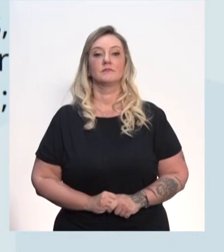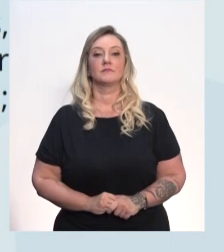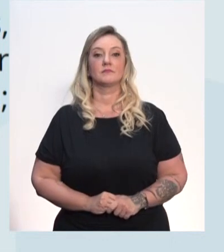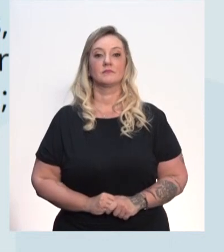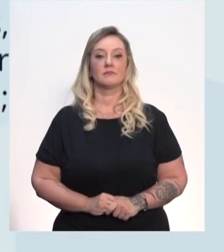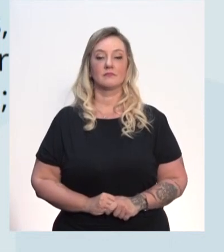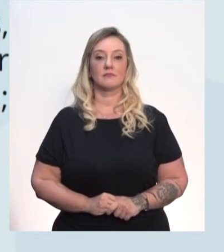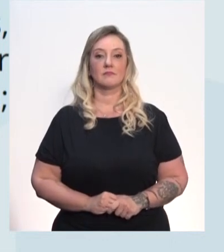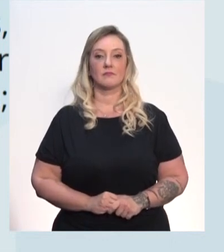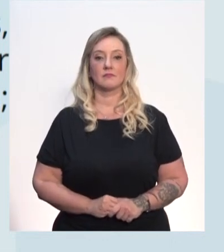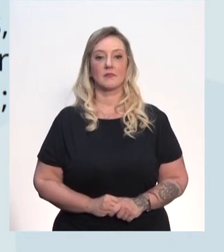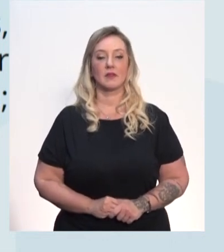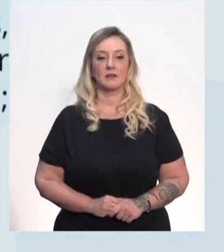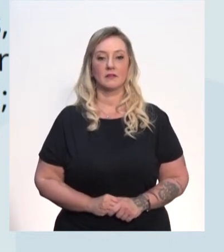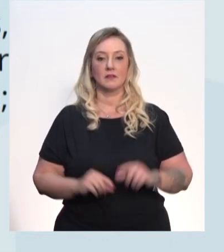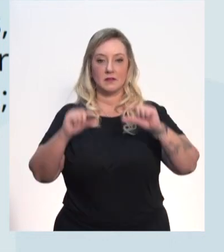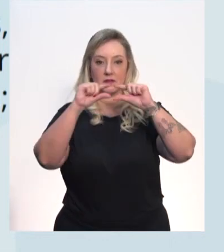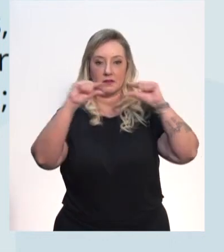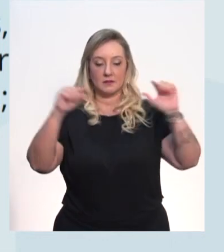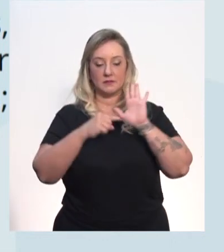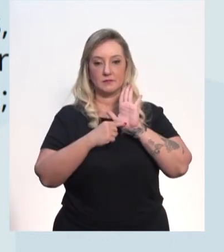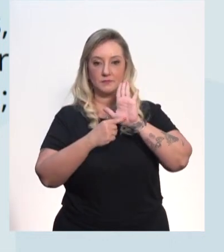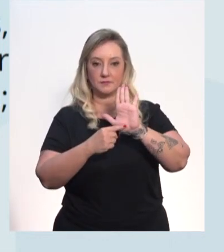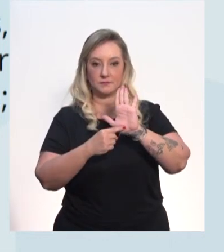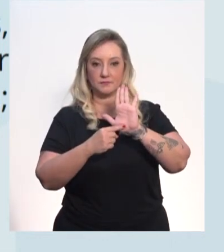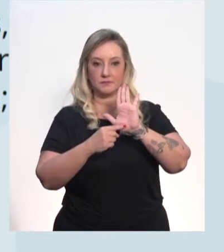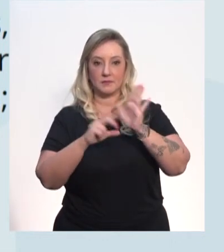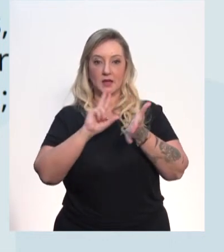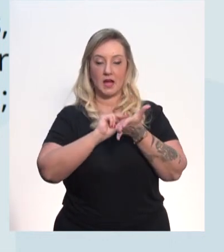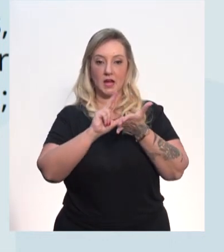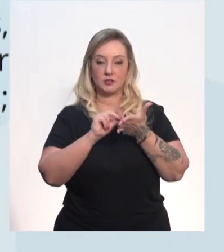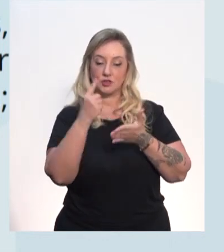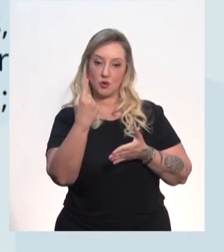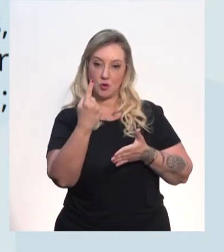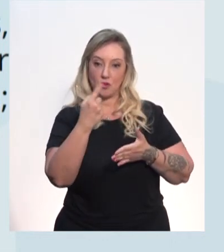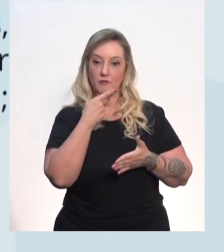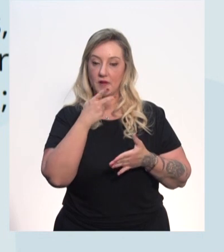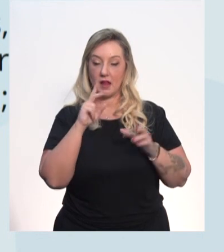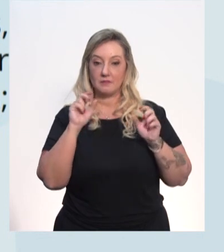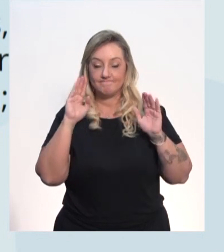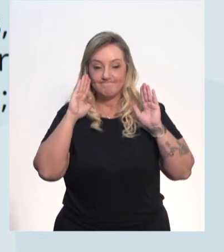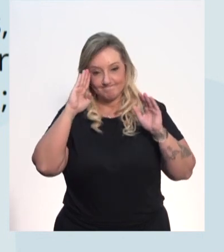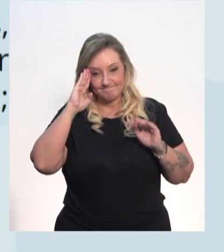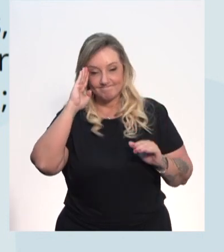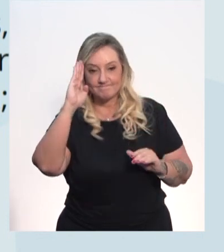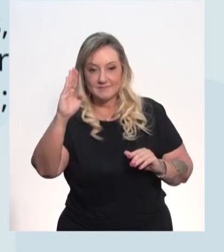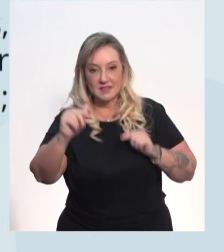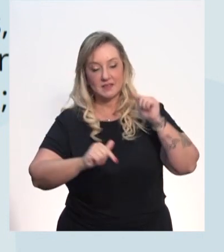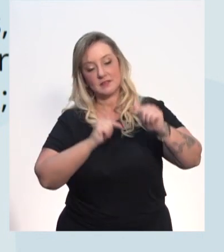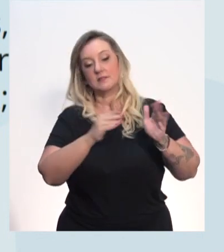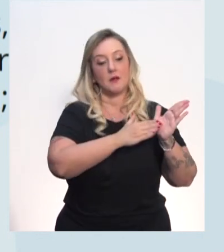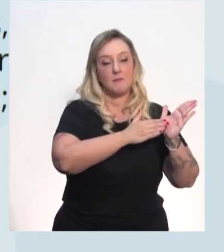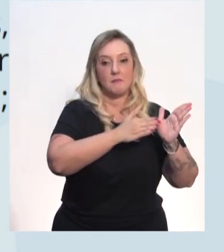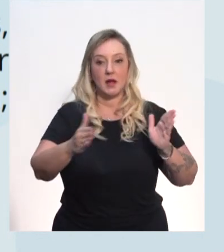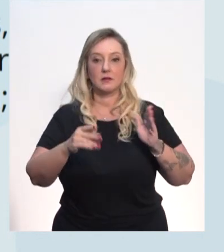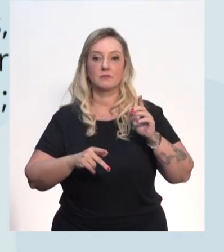são encaminhados e orientados pela saúde. Mas a Resolução 72, de